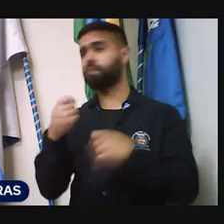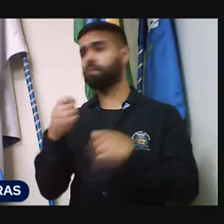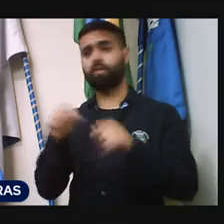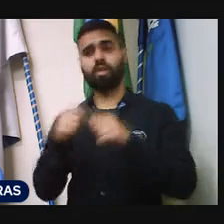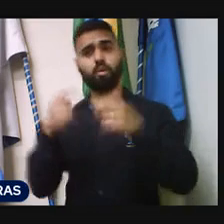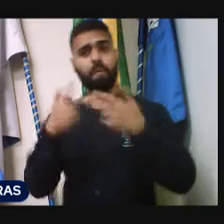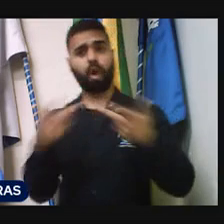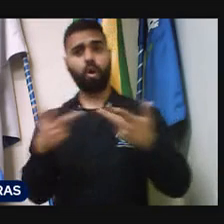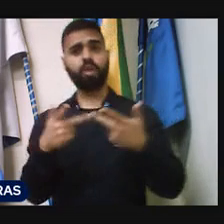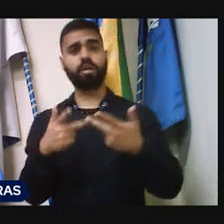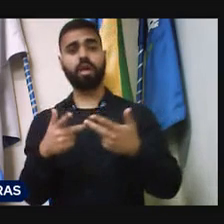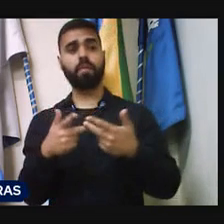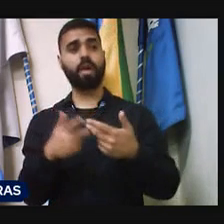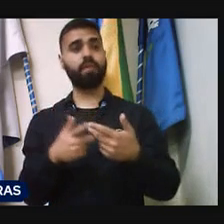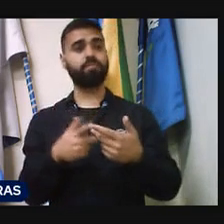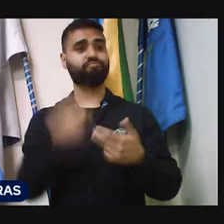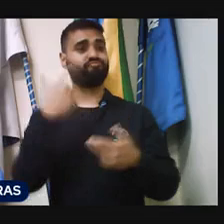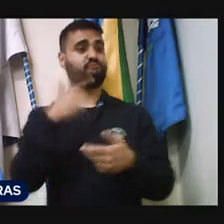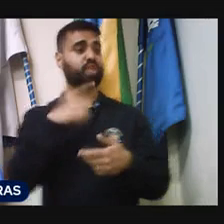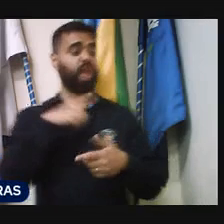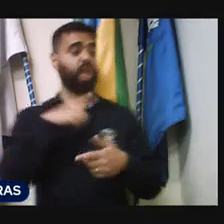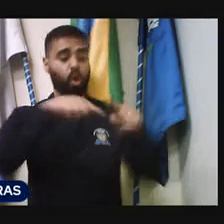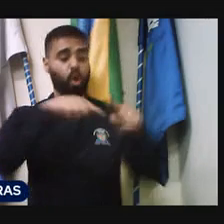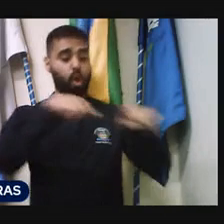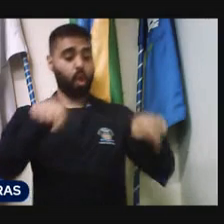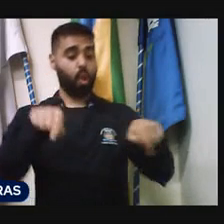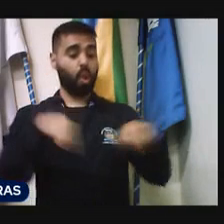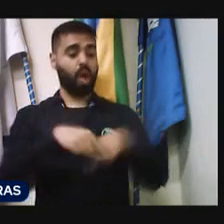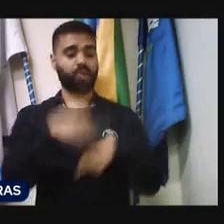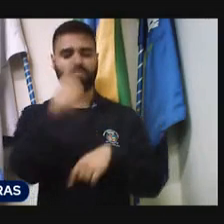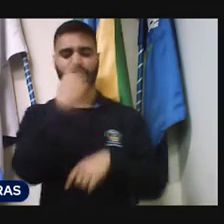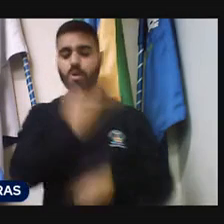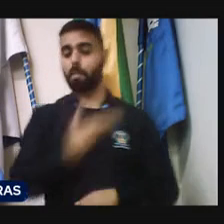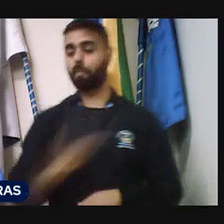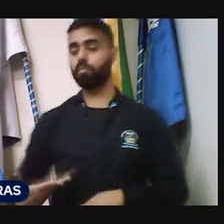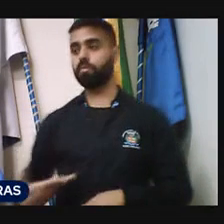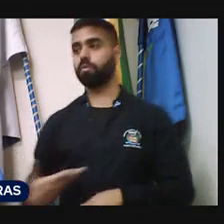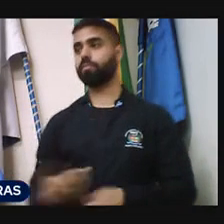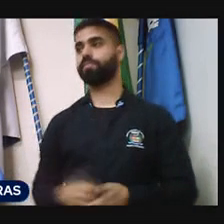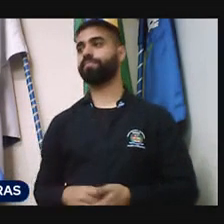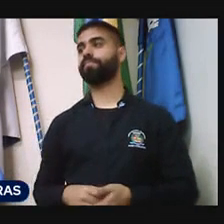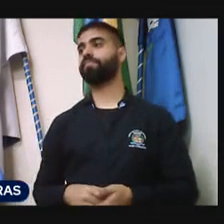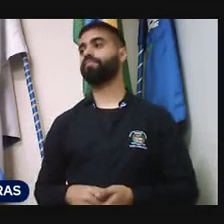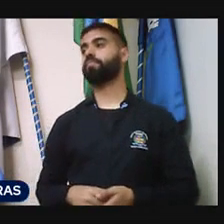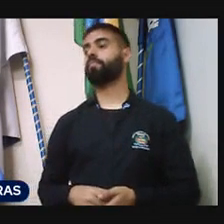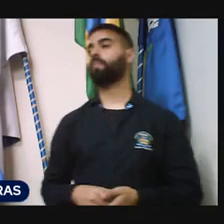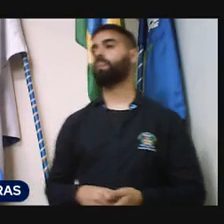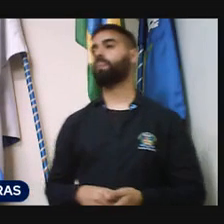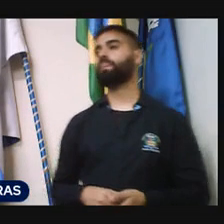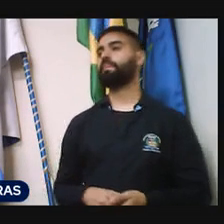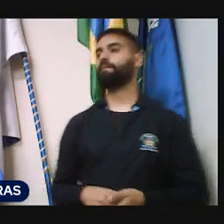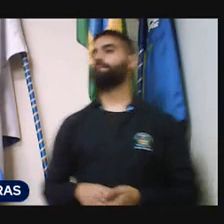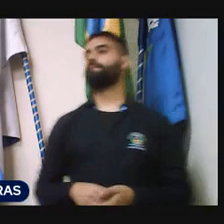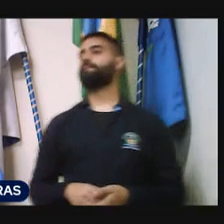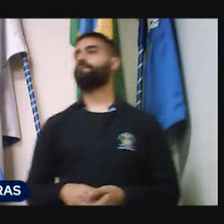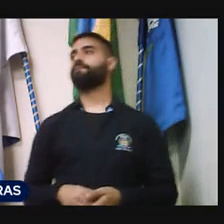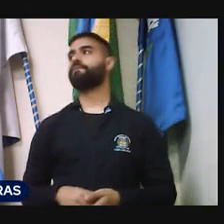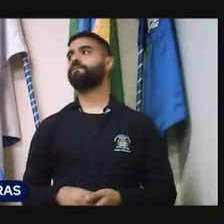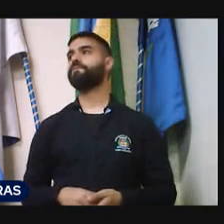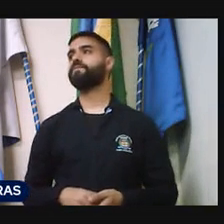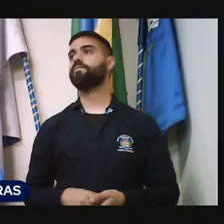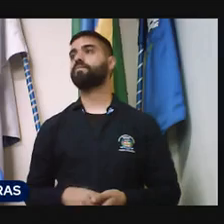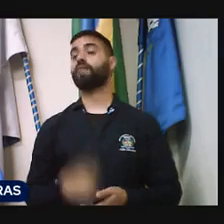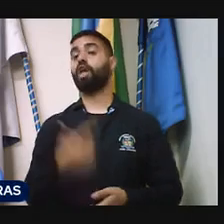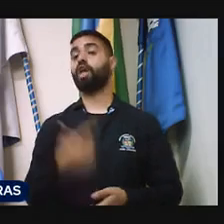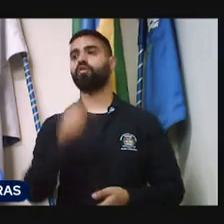providências a fim de coibir a formação de uma lixeira pública na Rua Brigadeiro de as costas sentido corte de pedra sala das